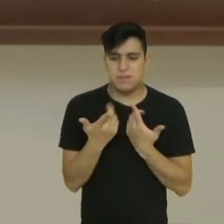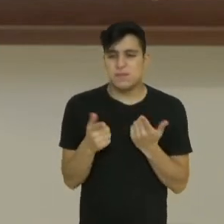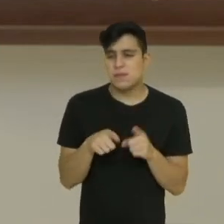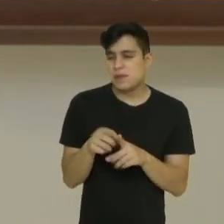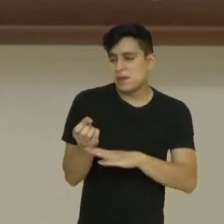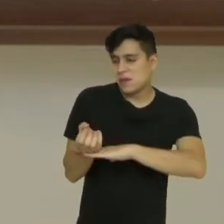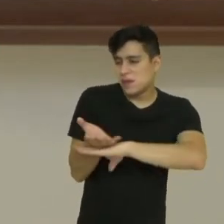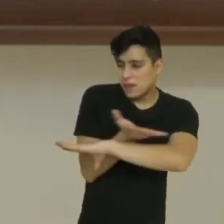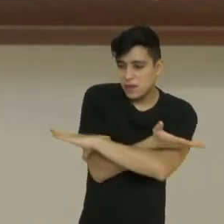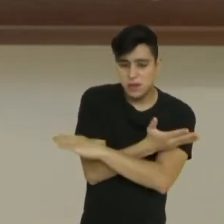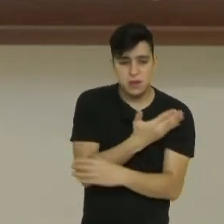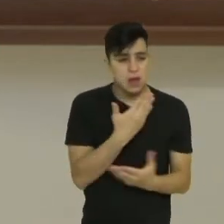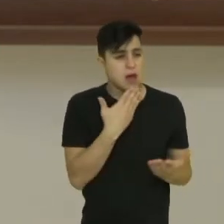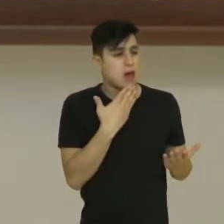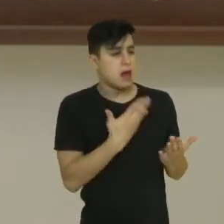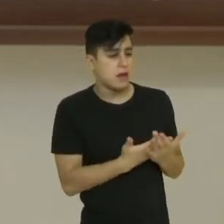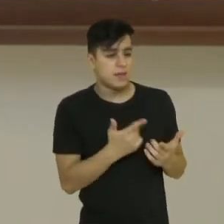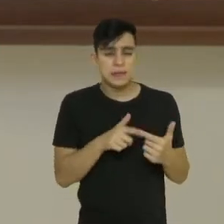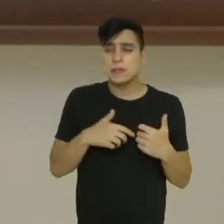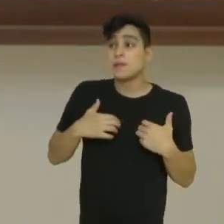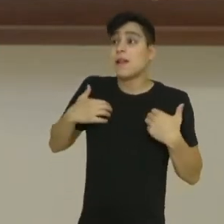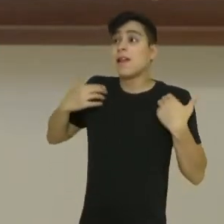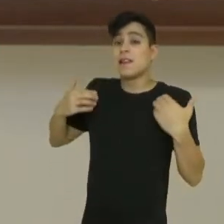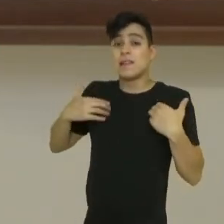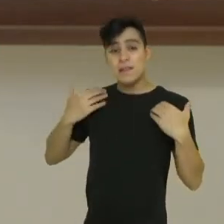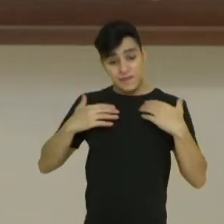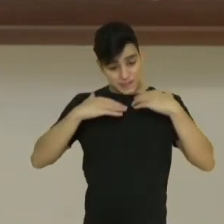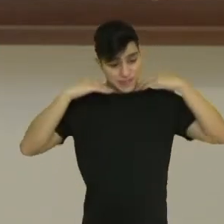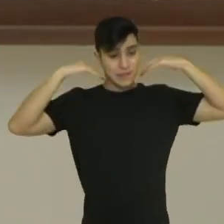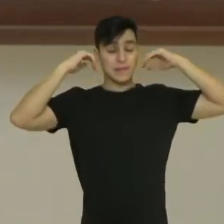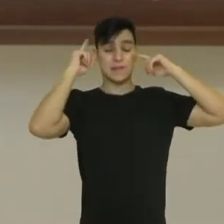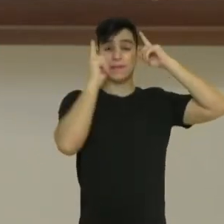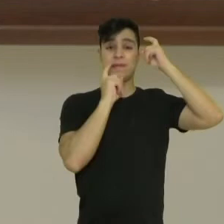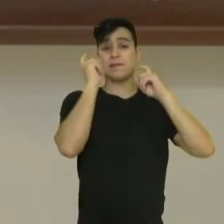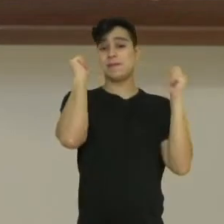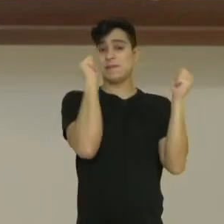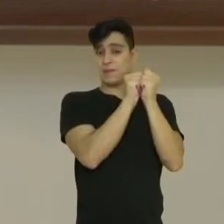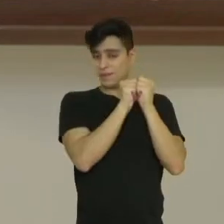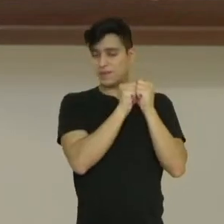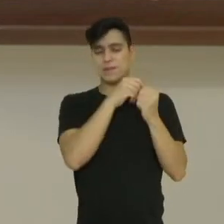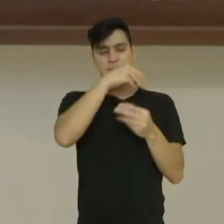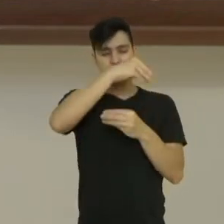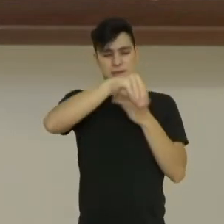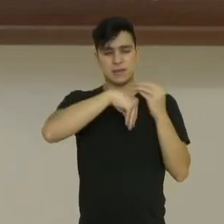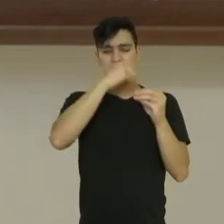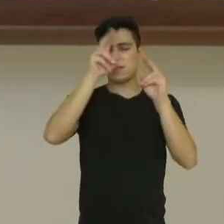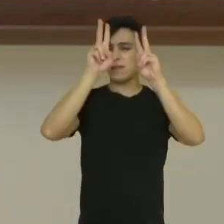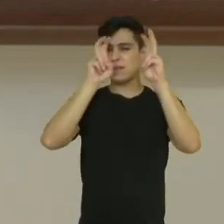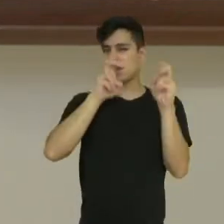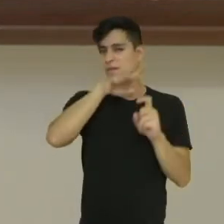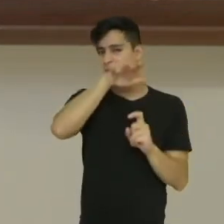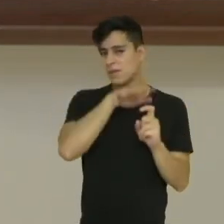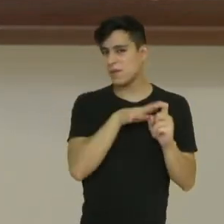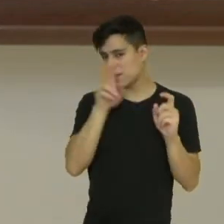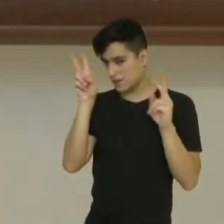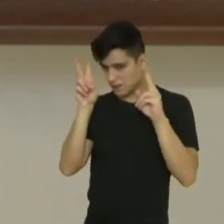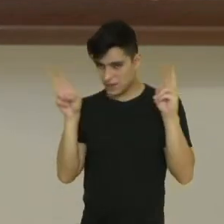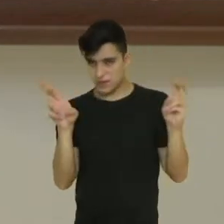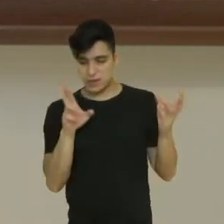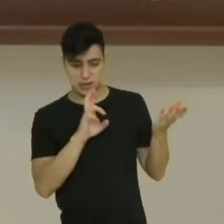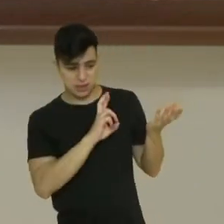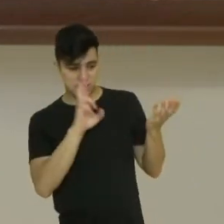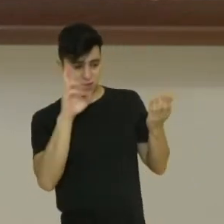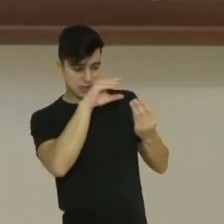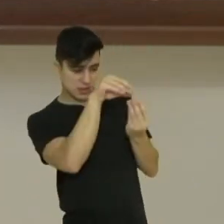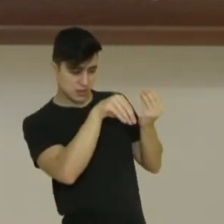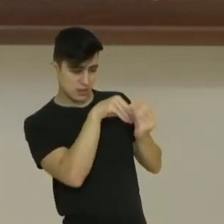uma tragédia, uma alegria, vai ser colocado muito o tema mitológico, vai ser colocado também os temas religiosos muito fortemente, mas a